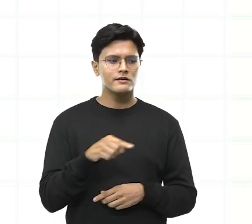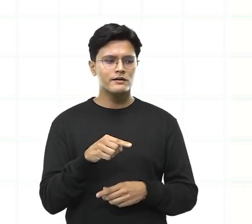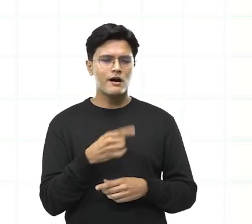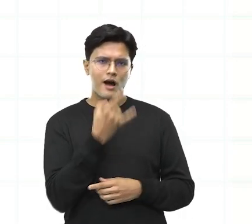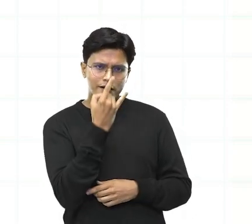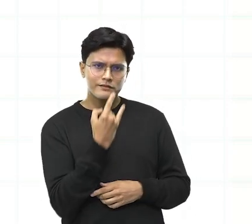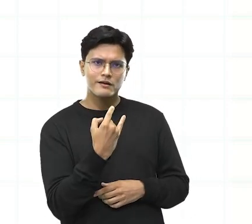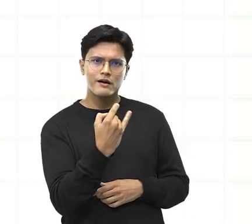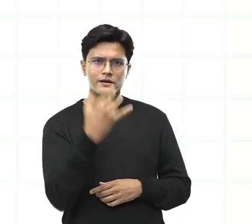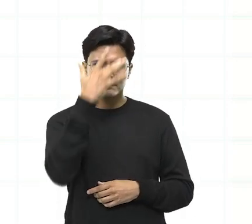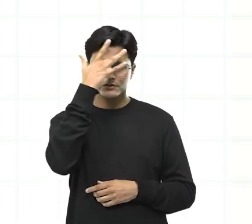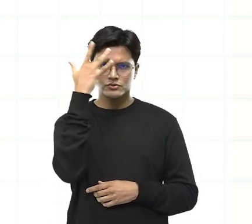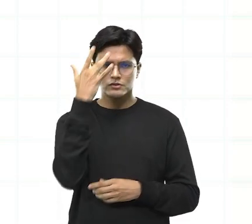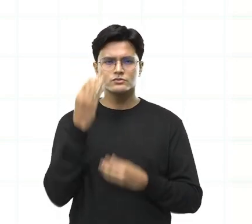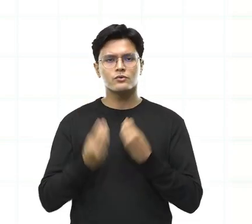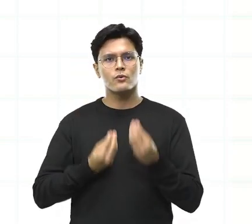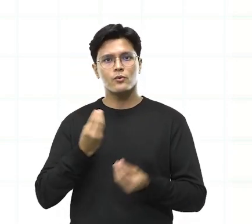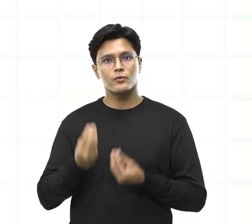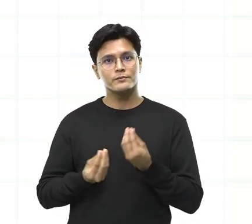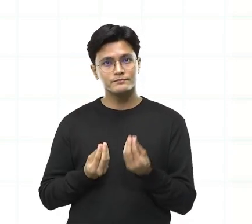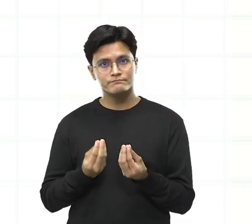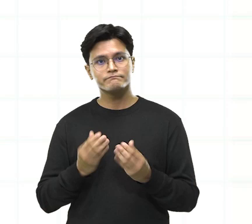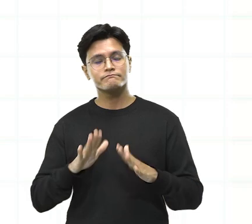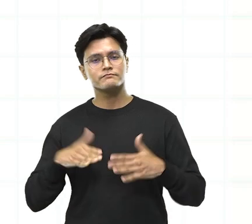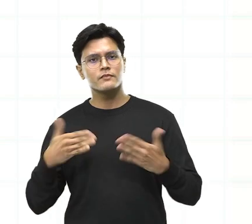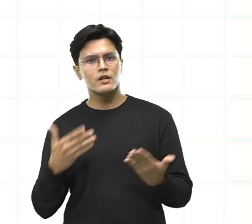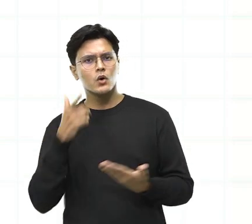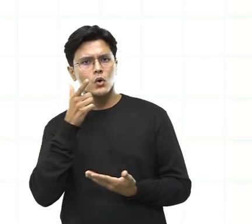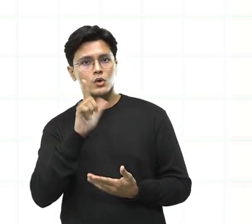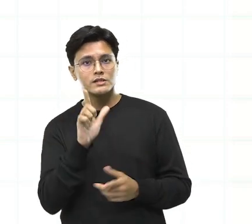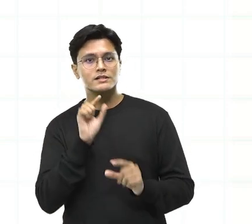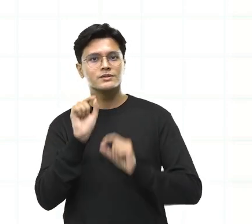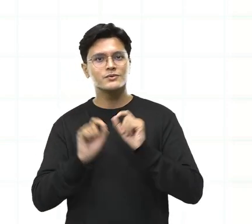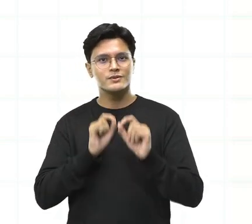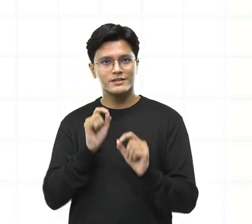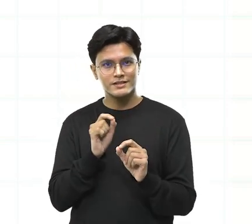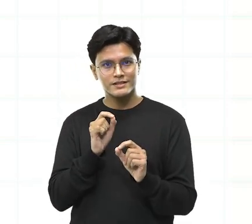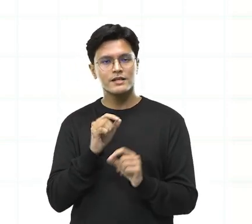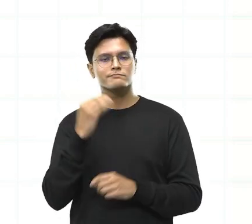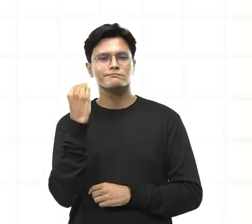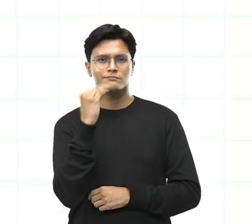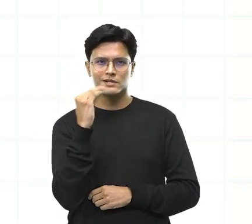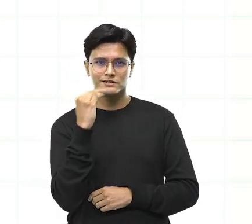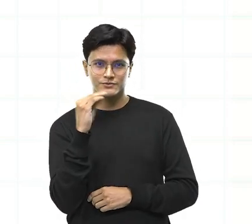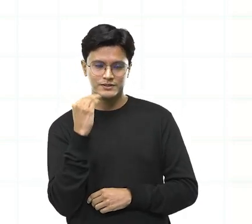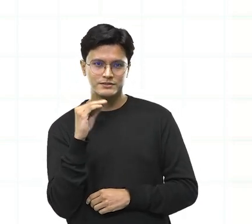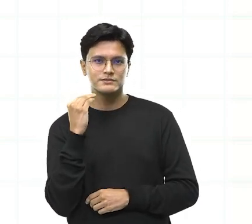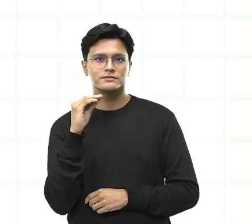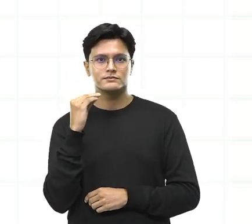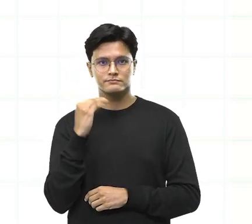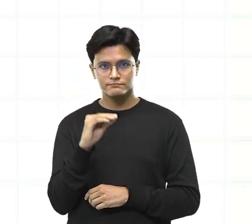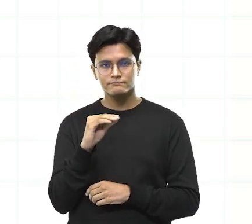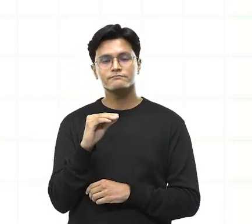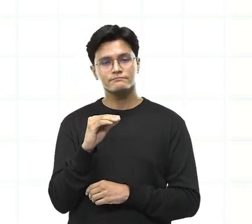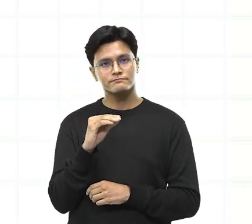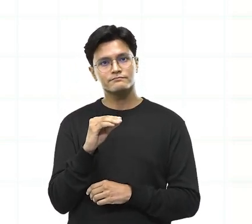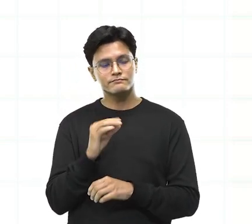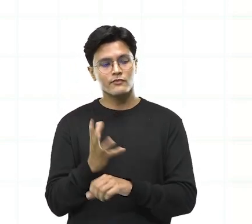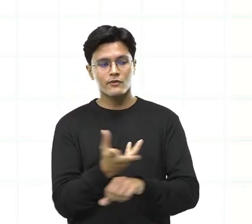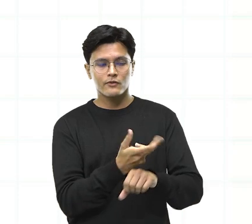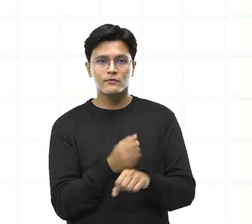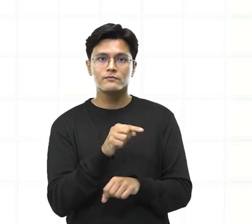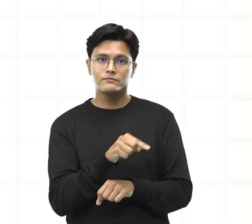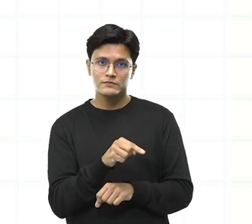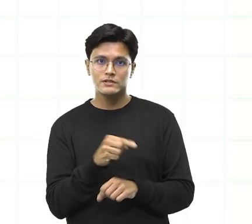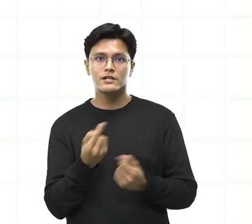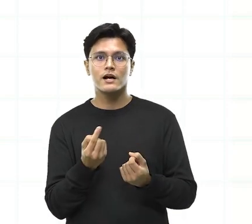desta parcela da população, né? Aí eu vou conseguir fazer o quê? Persuadir para que haja, então, aí uma movimentação na